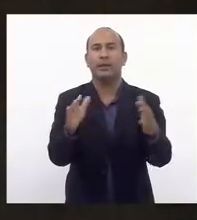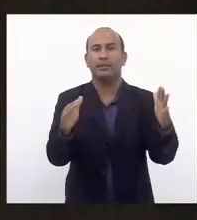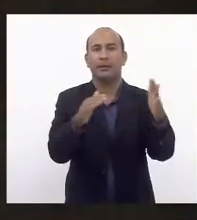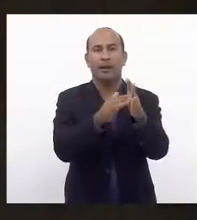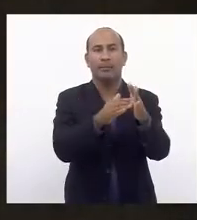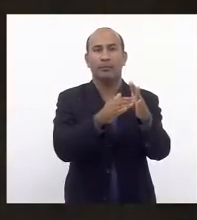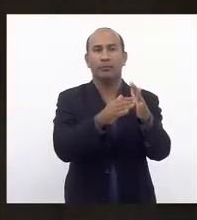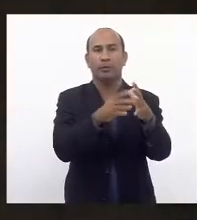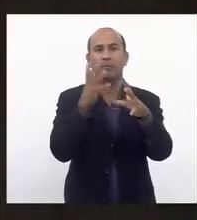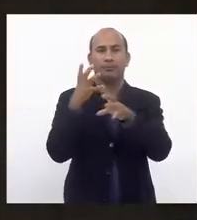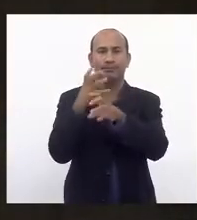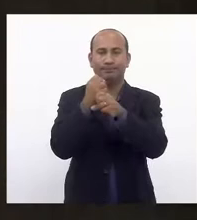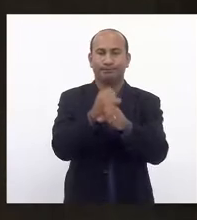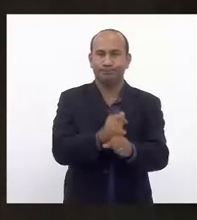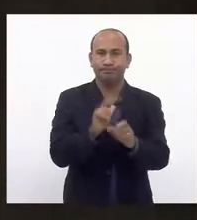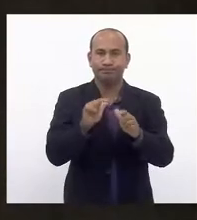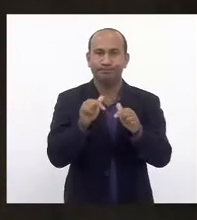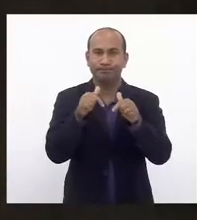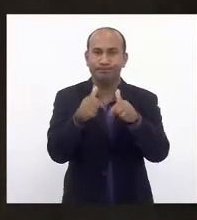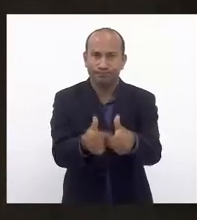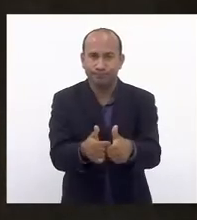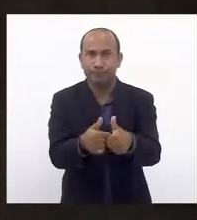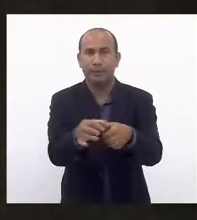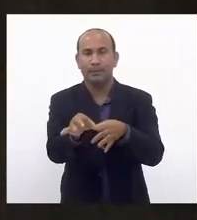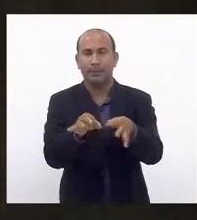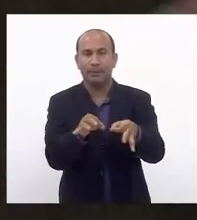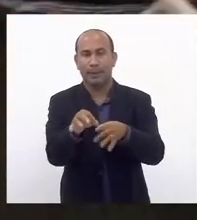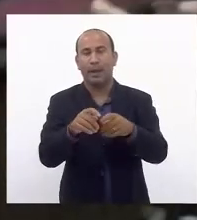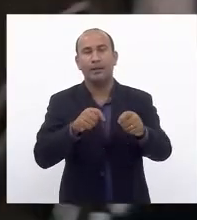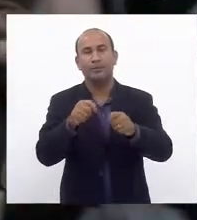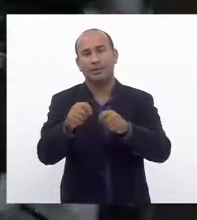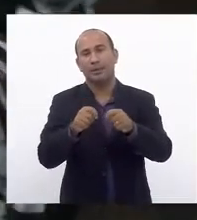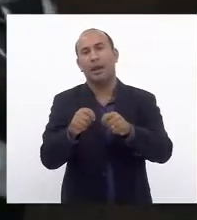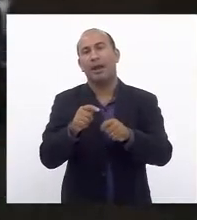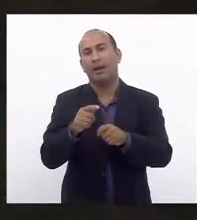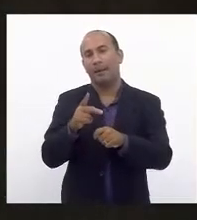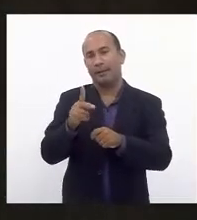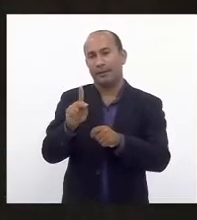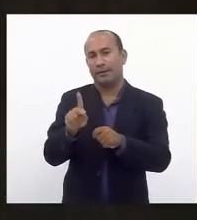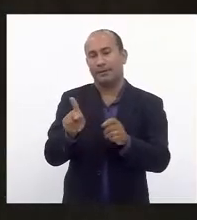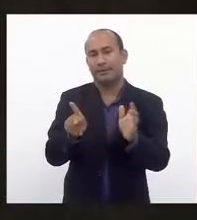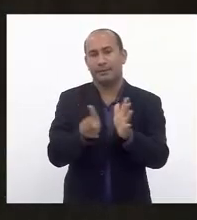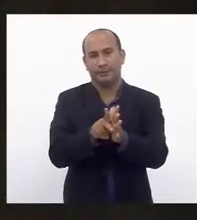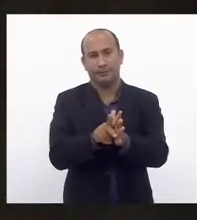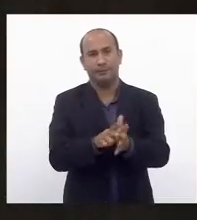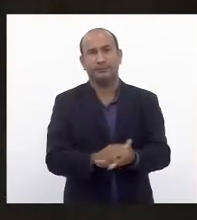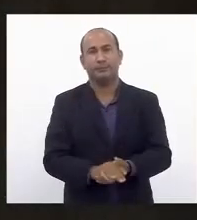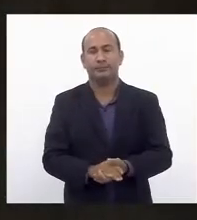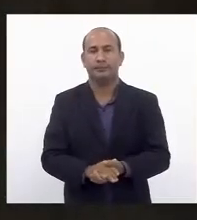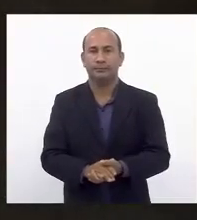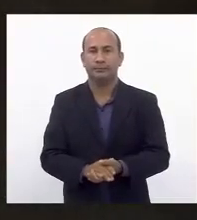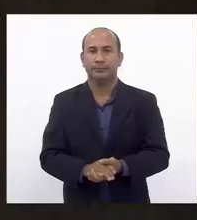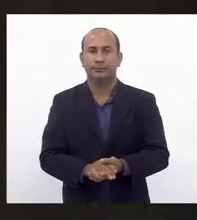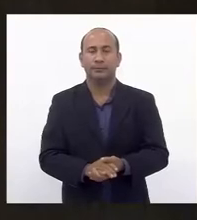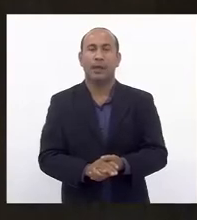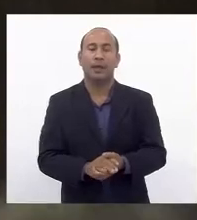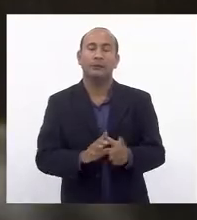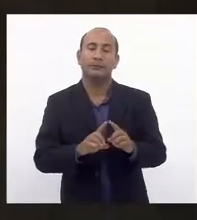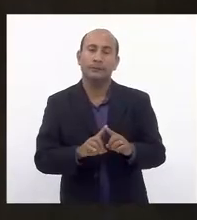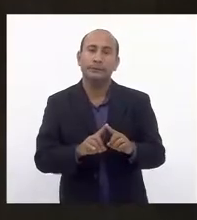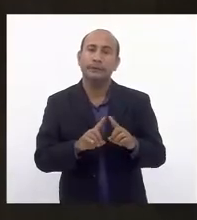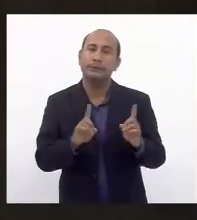Contas atue nos processos administrativos a ele submetidos. Então,